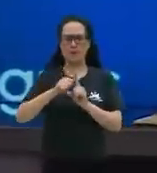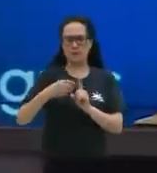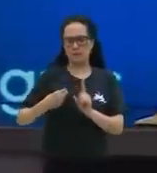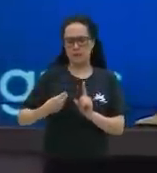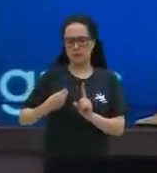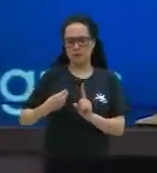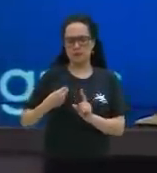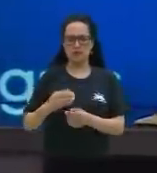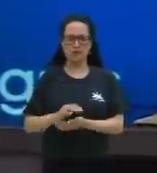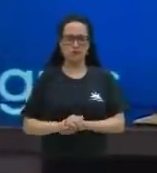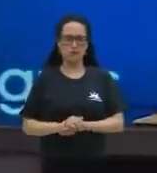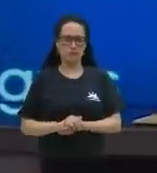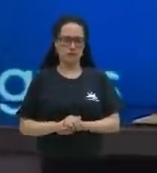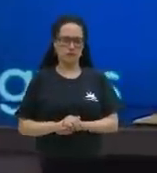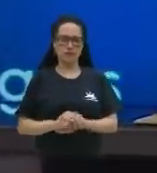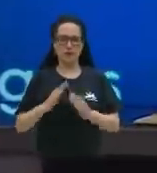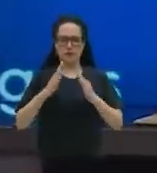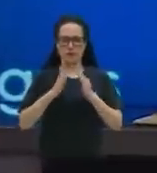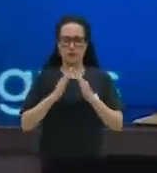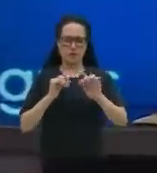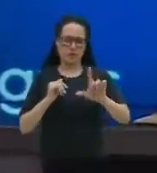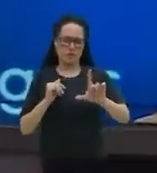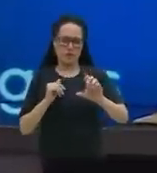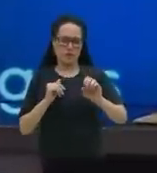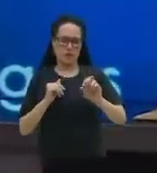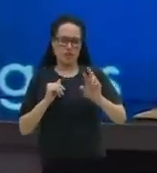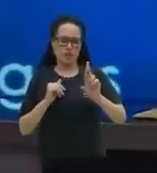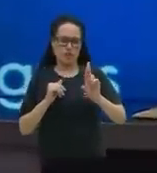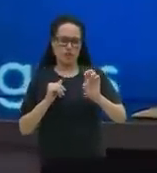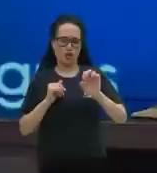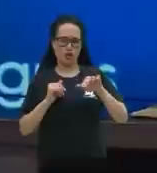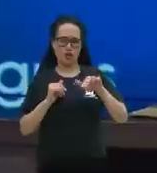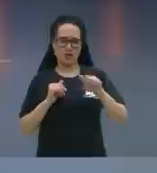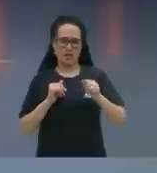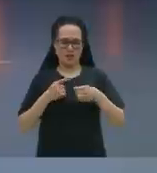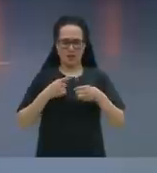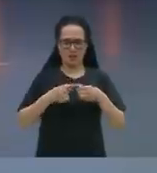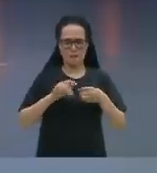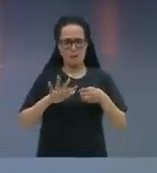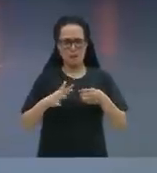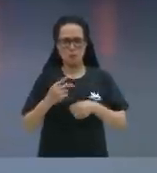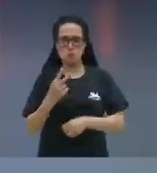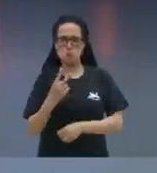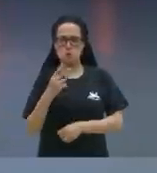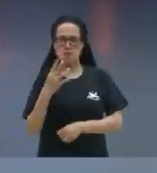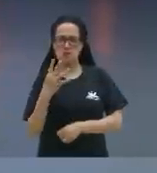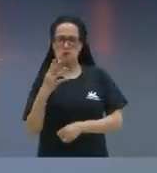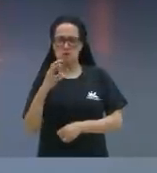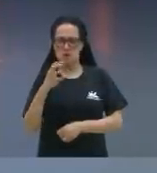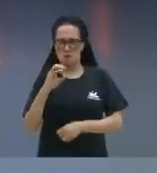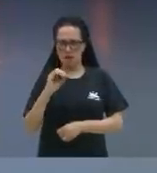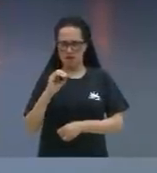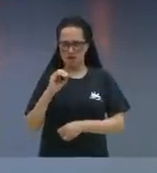Eu deixei a Lorena e fomos a essa cidade que fica 240 quilômetros de